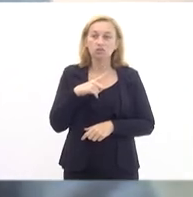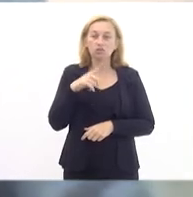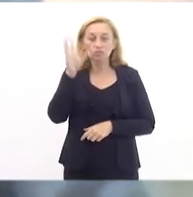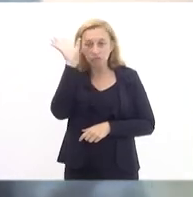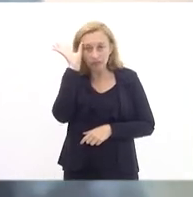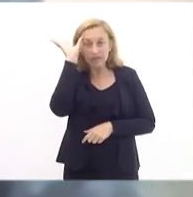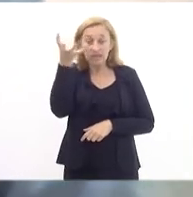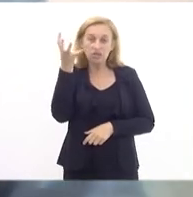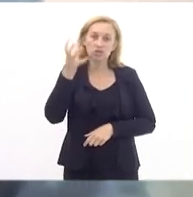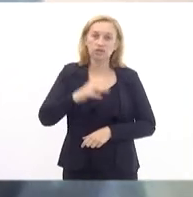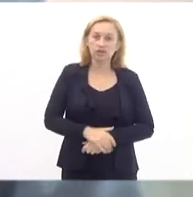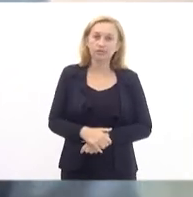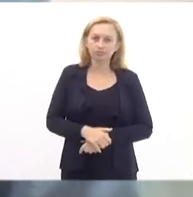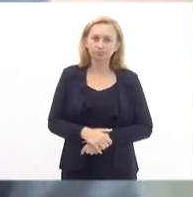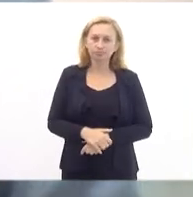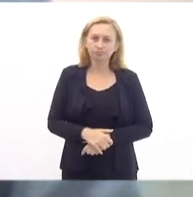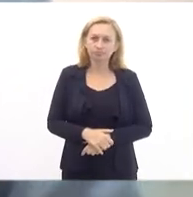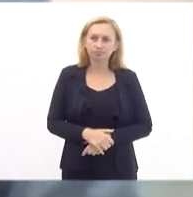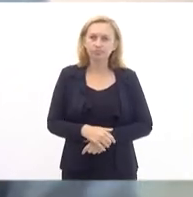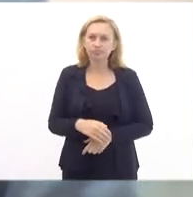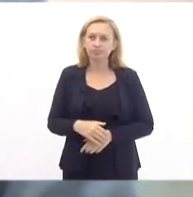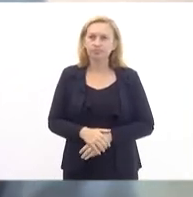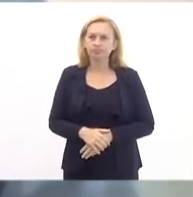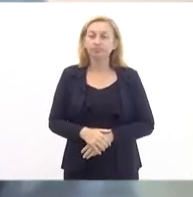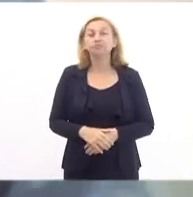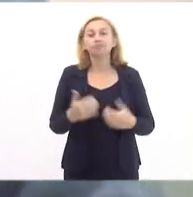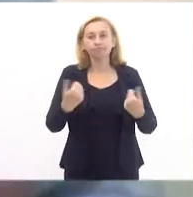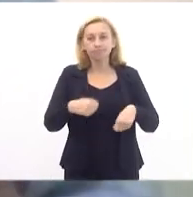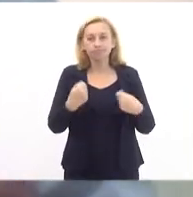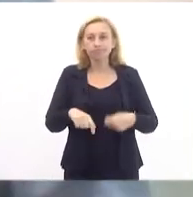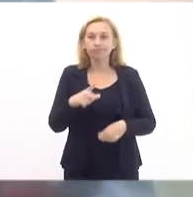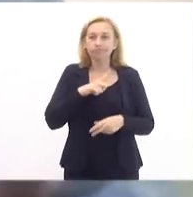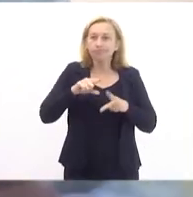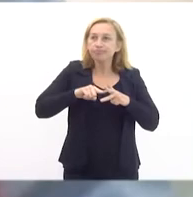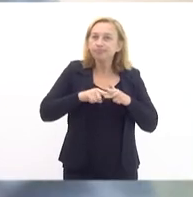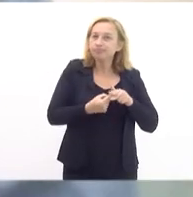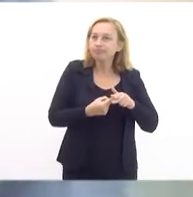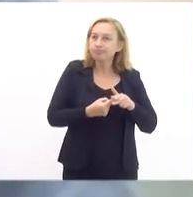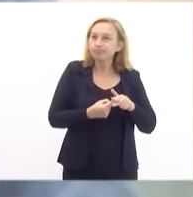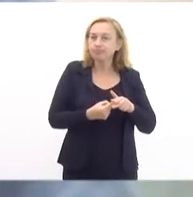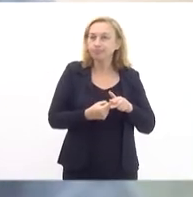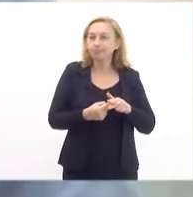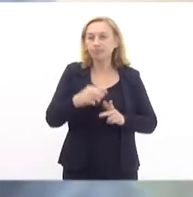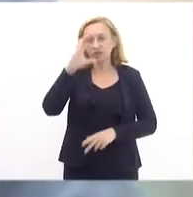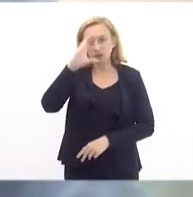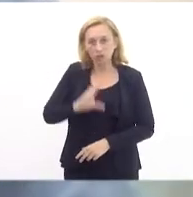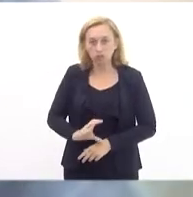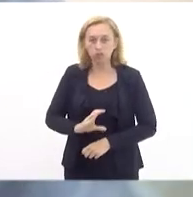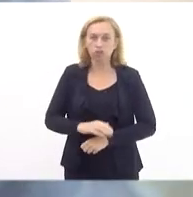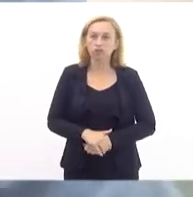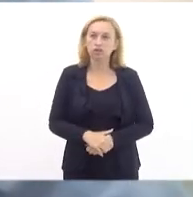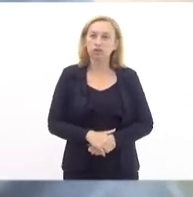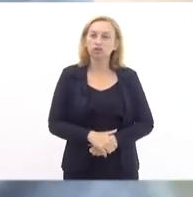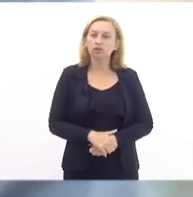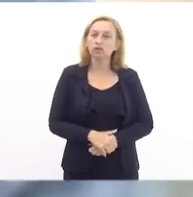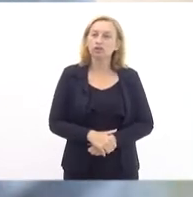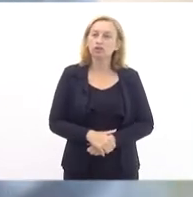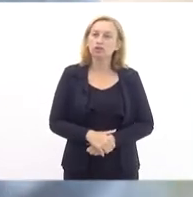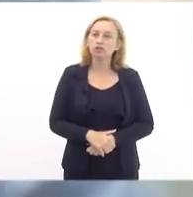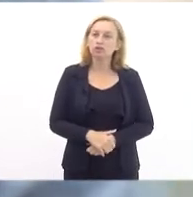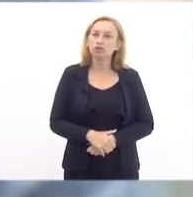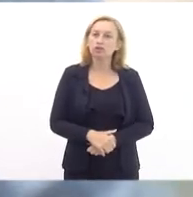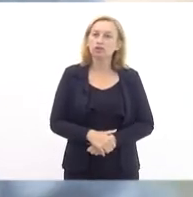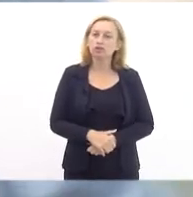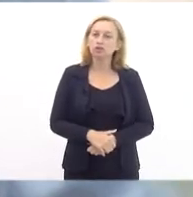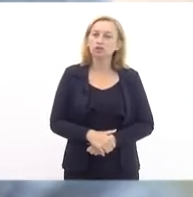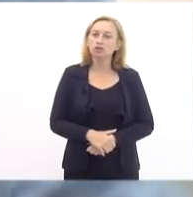solução. Eu julgo que nós vamos ter que ter um ajuste de conduta. Eu digo um ajuste